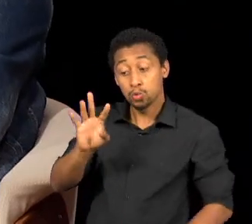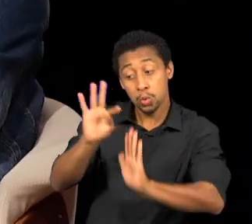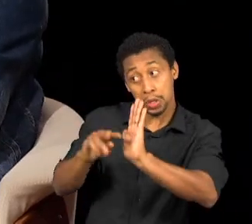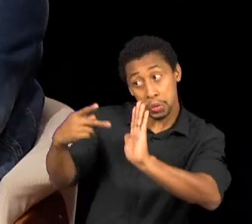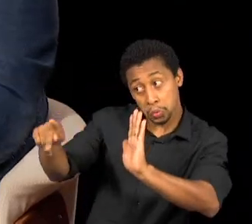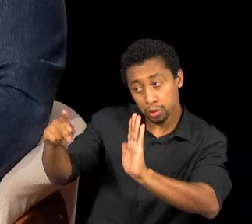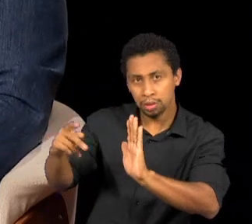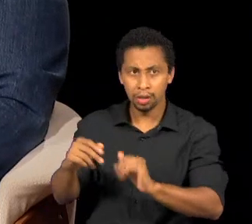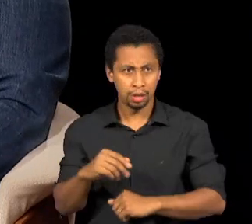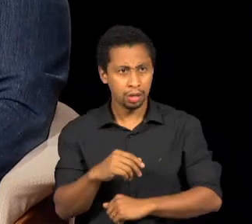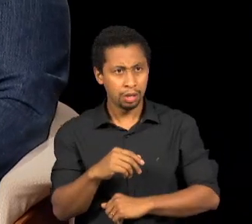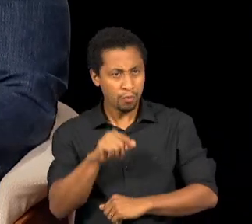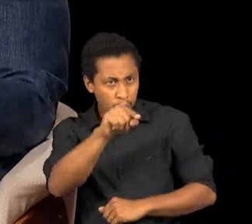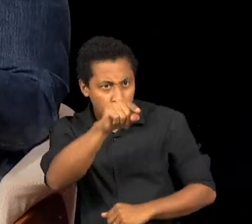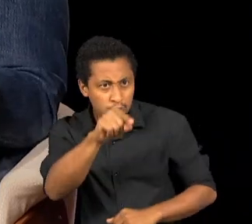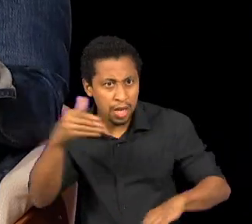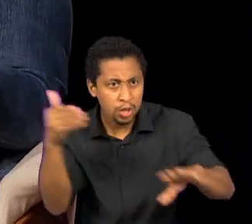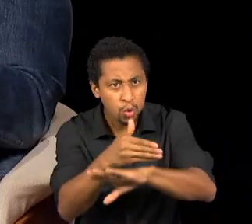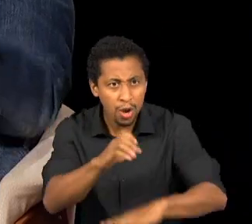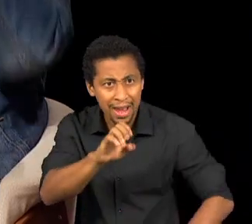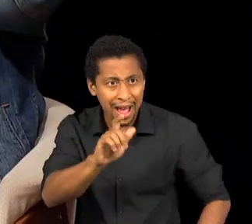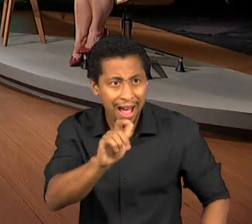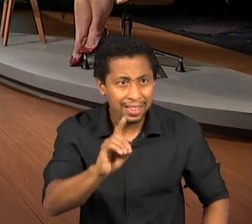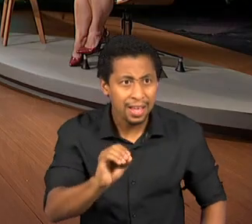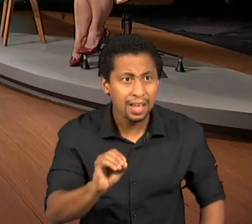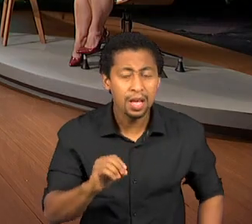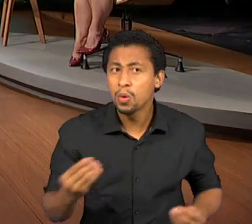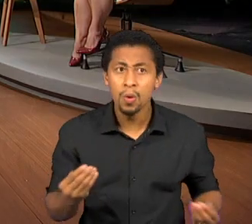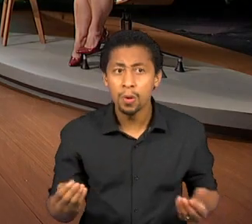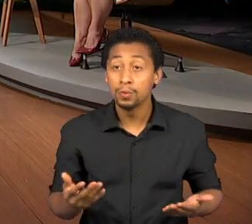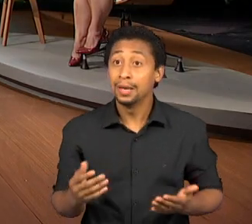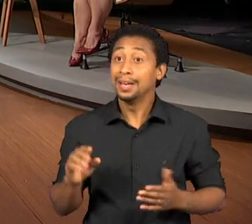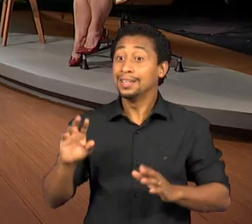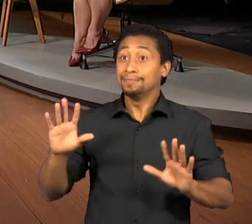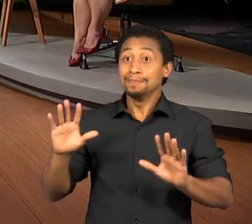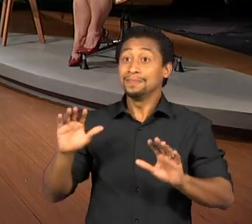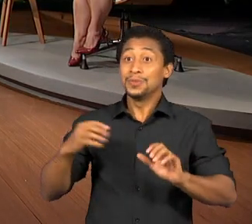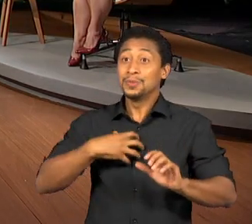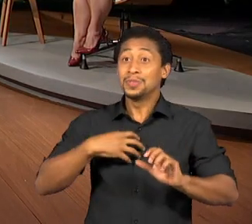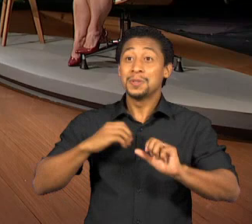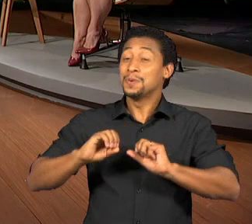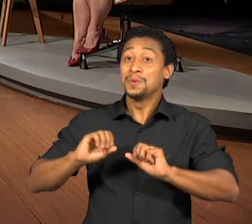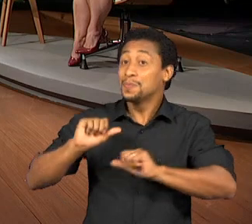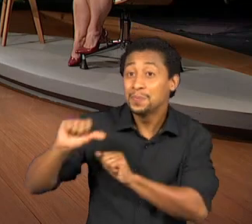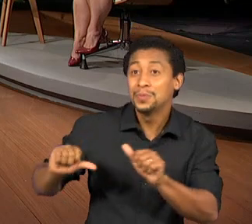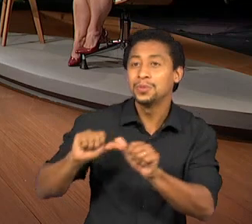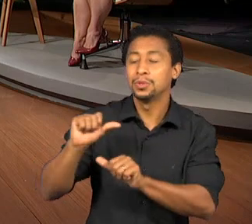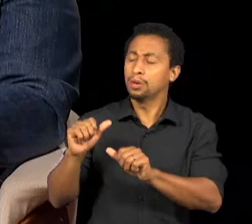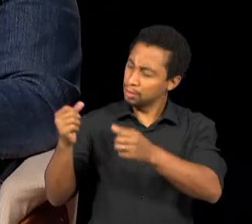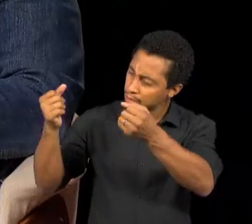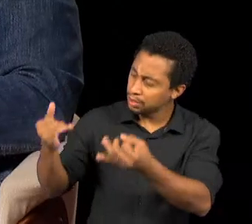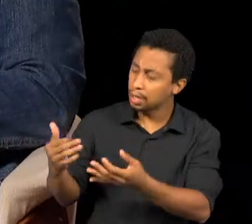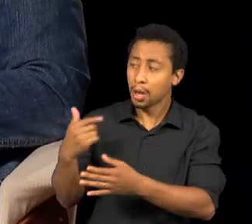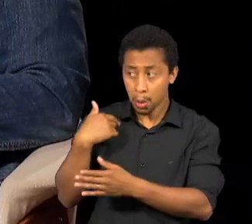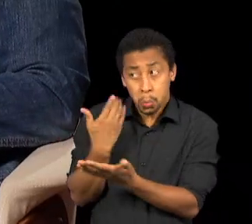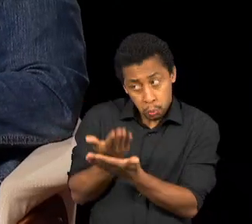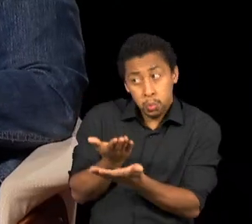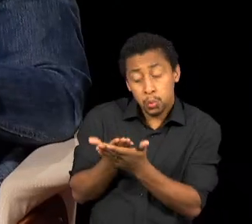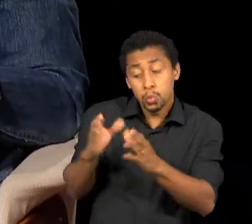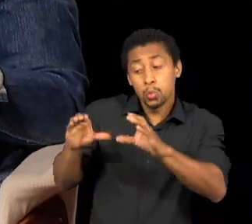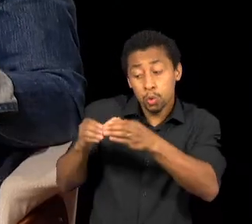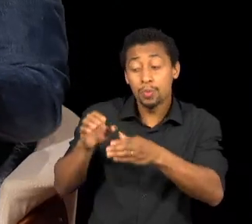você está na IAD? Aí mudou, sabe? Falei, eu faço IAD, estou fazendo os